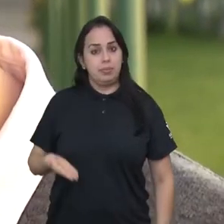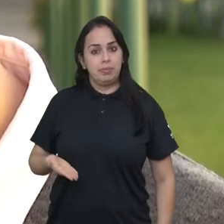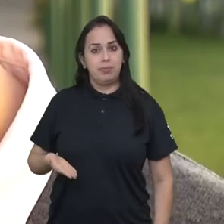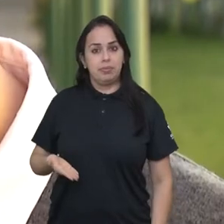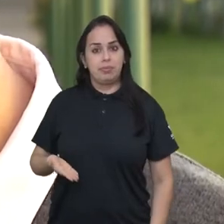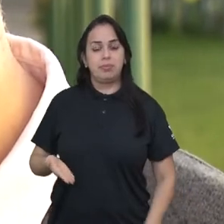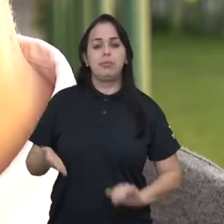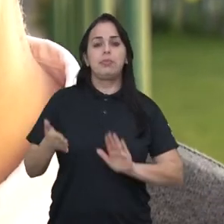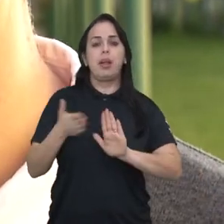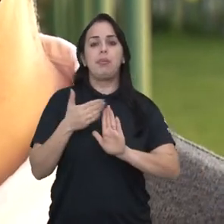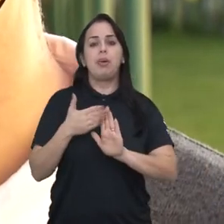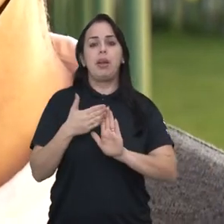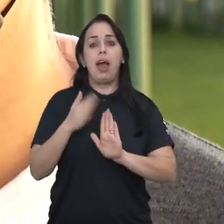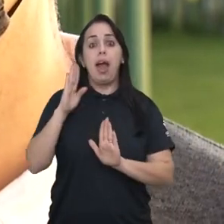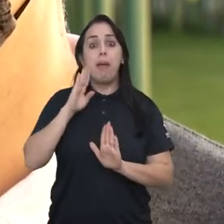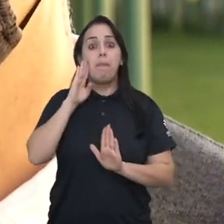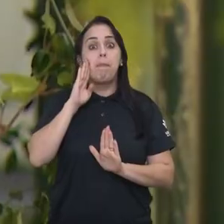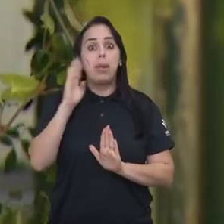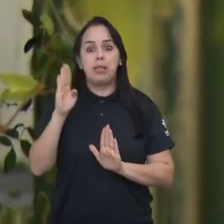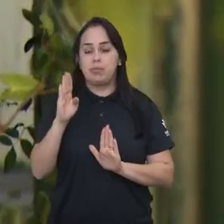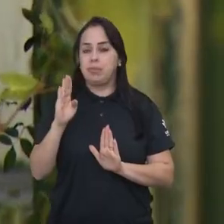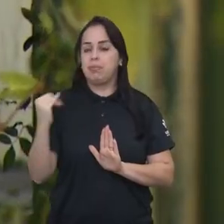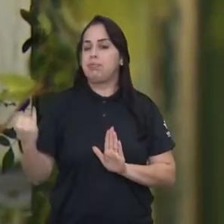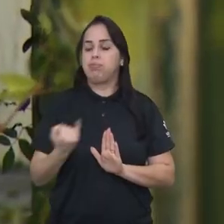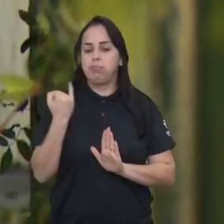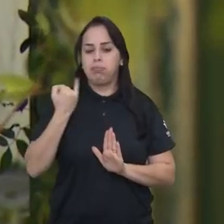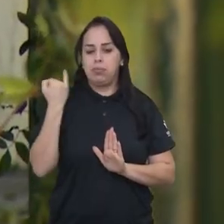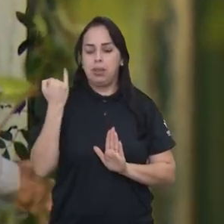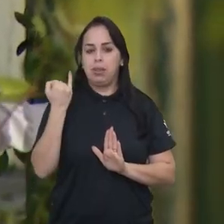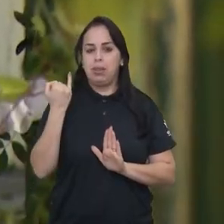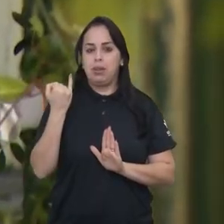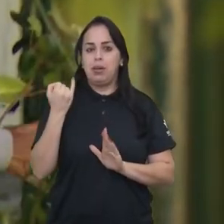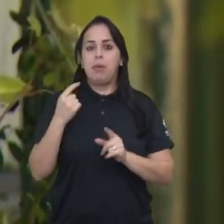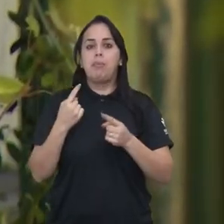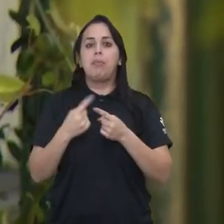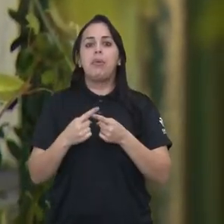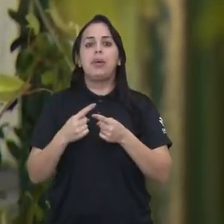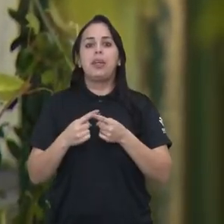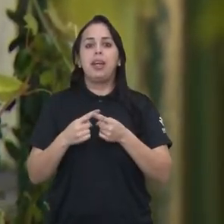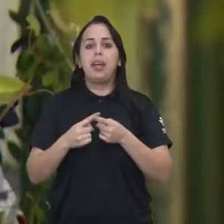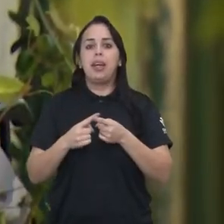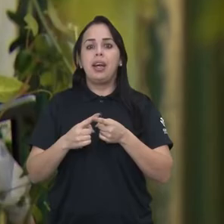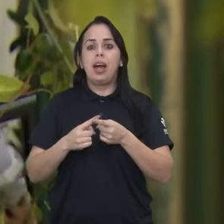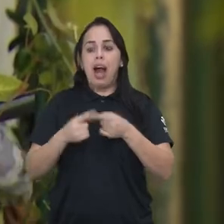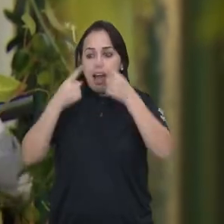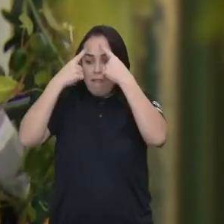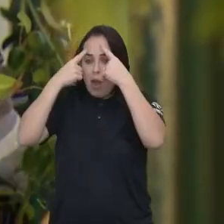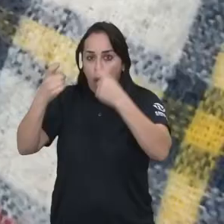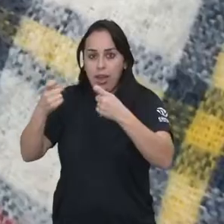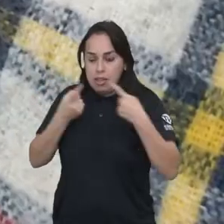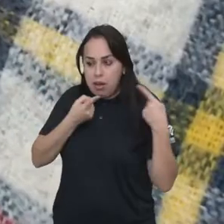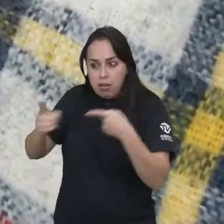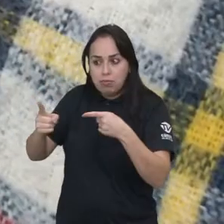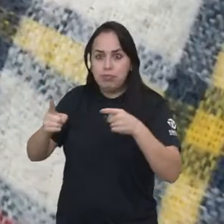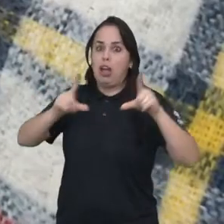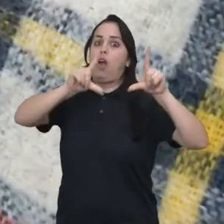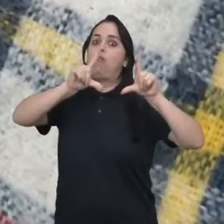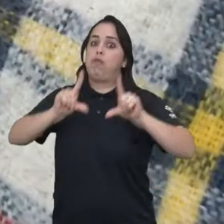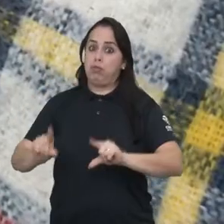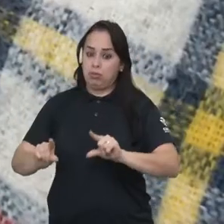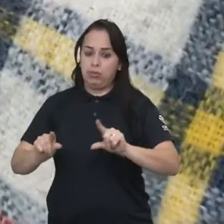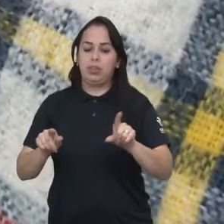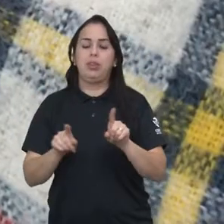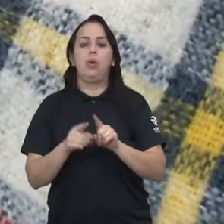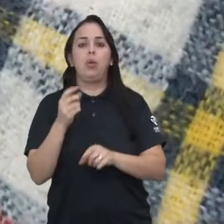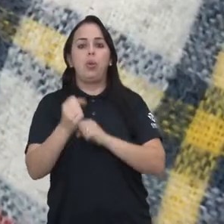parlamentar essa pauta deve ser prioridade principalmente para reduzirmos os números de violência contra os idosos em